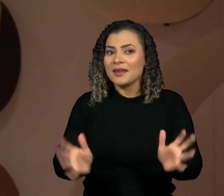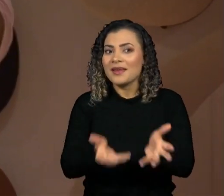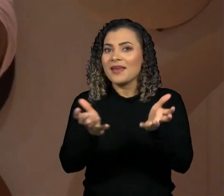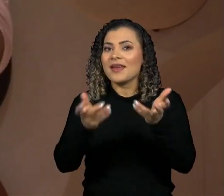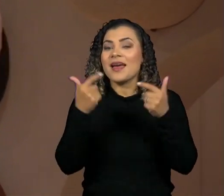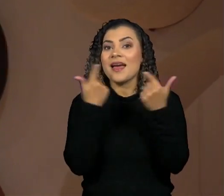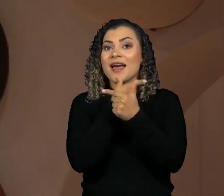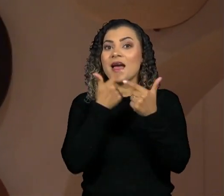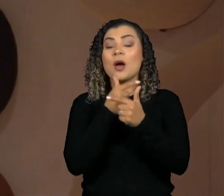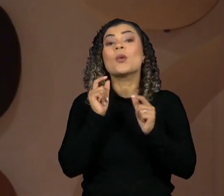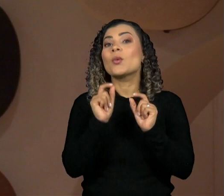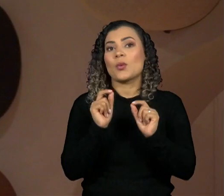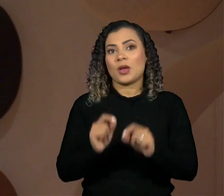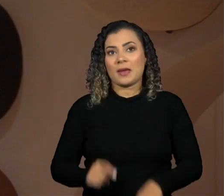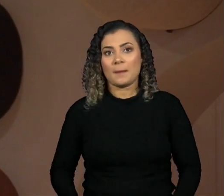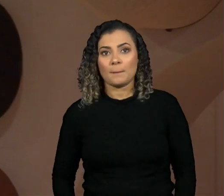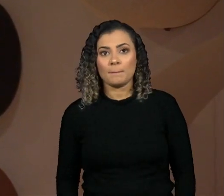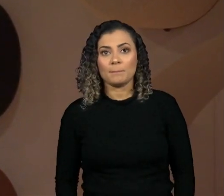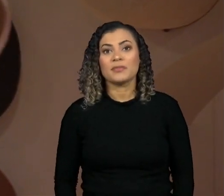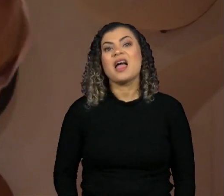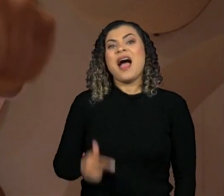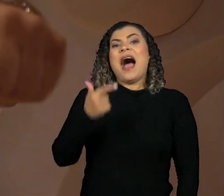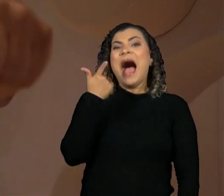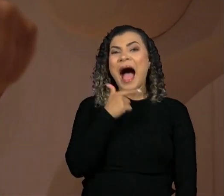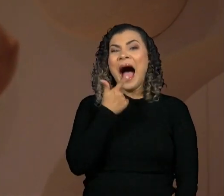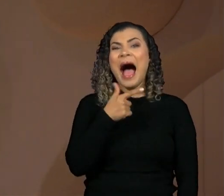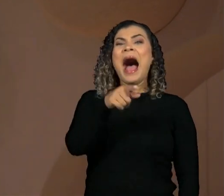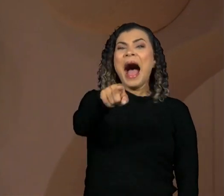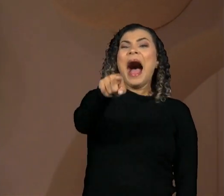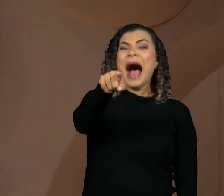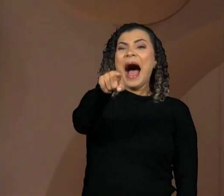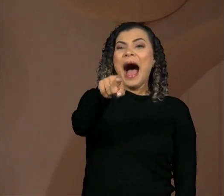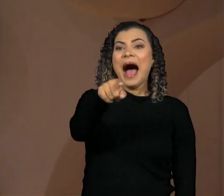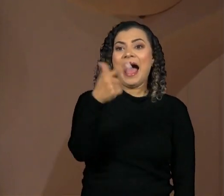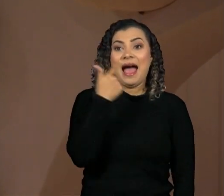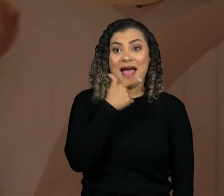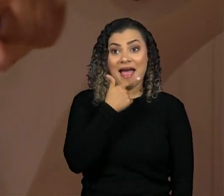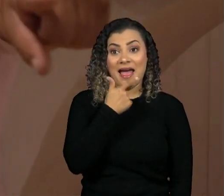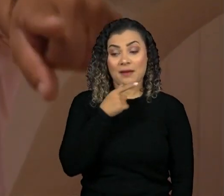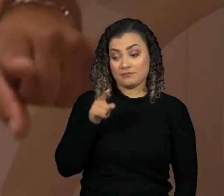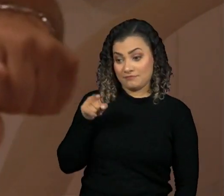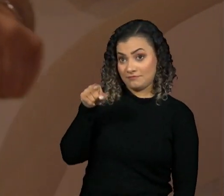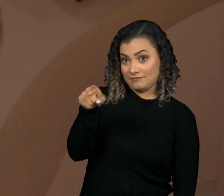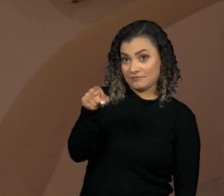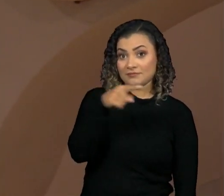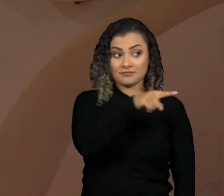riso, a gente pode fazer o ha-ha-ha apontando.